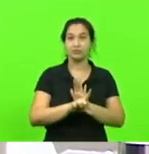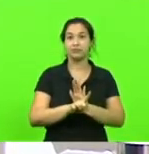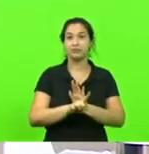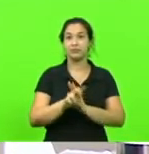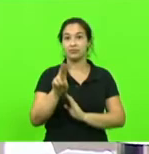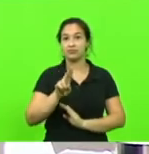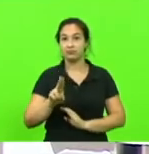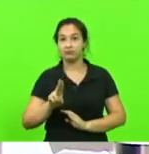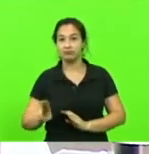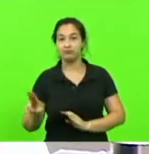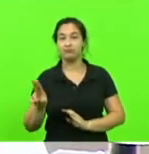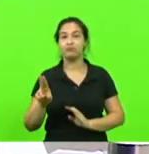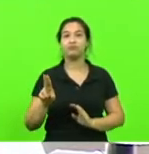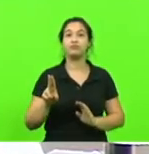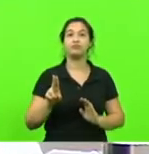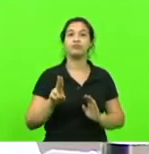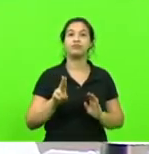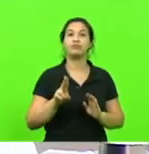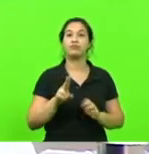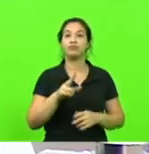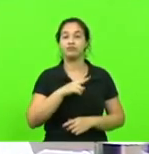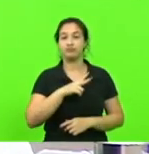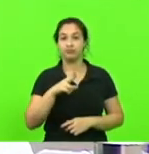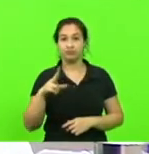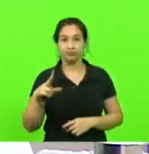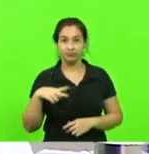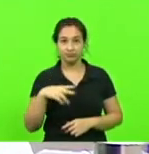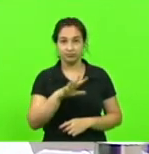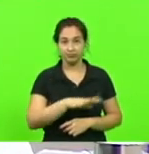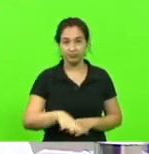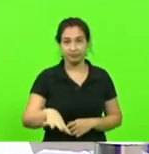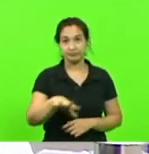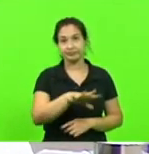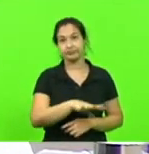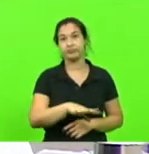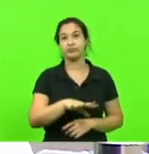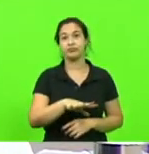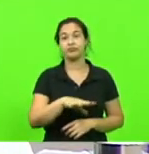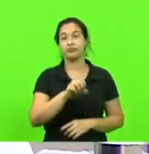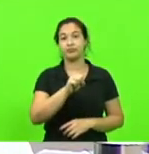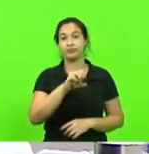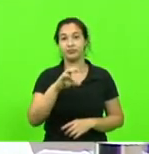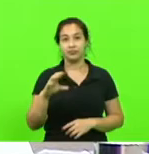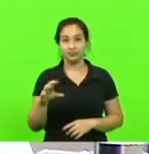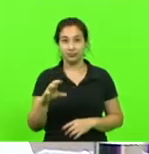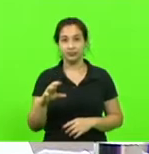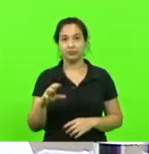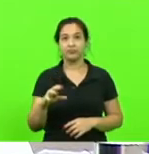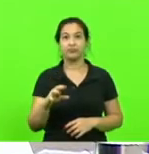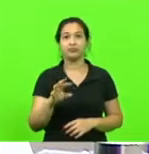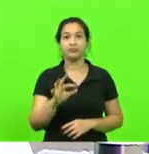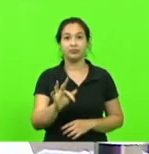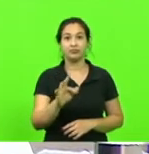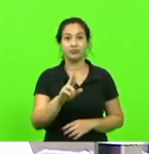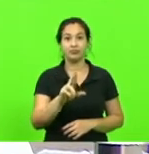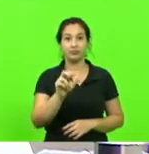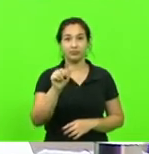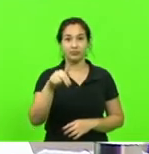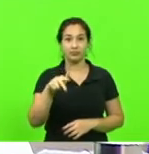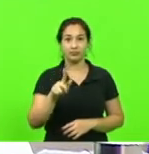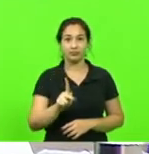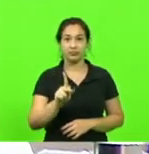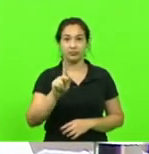bens públicos no âmbito do Estado de Santa Catarina, para o fim de denominar Franklin Locatelli o trecho da